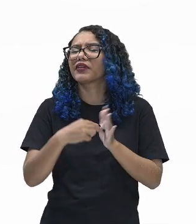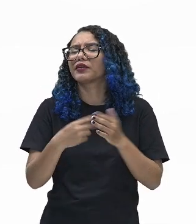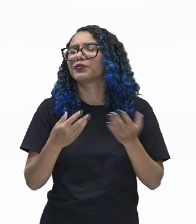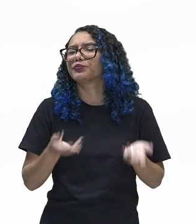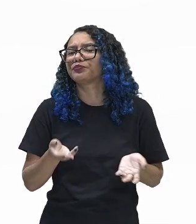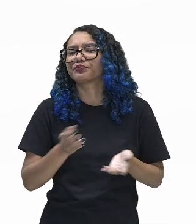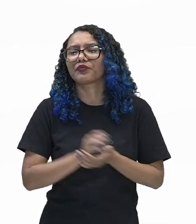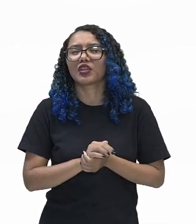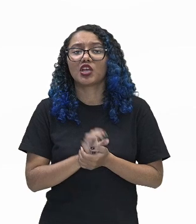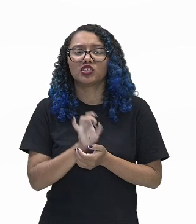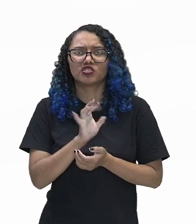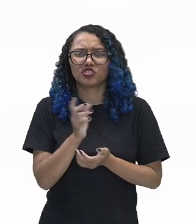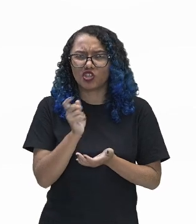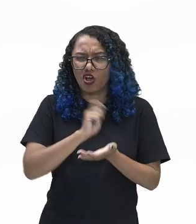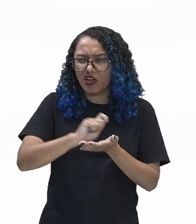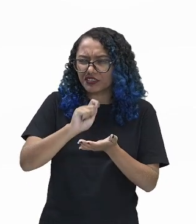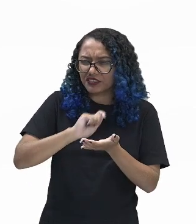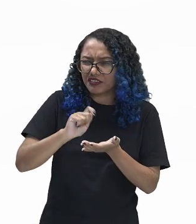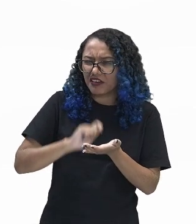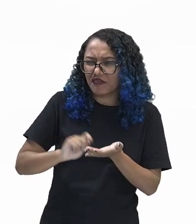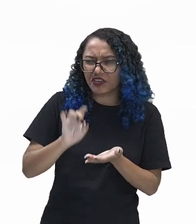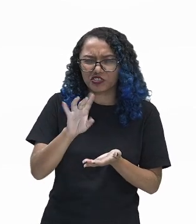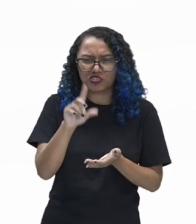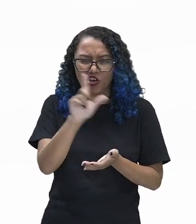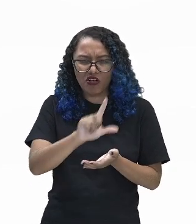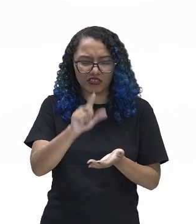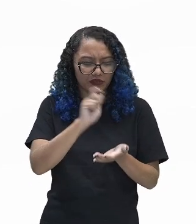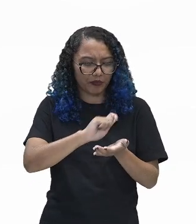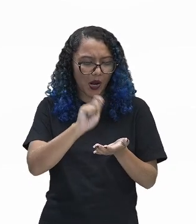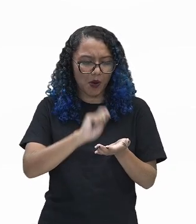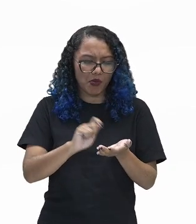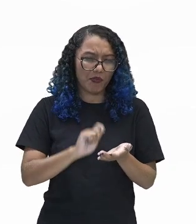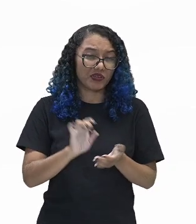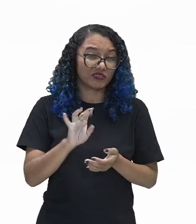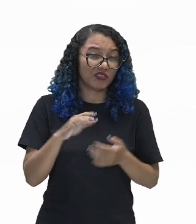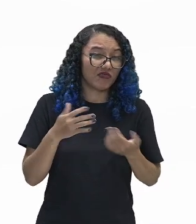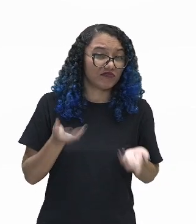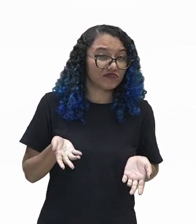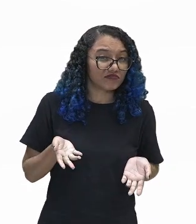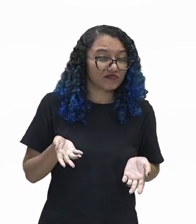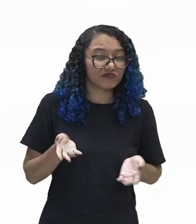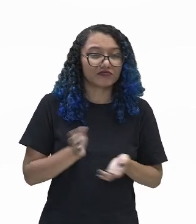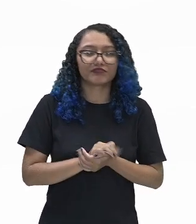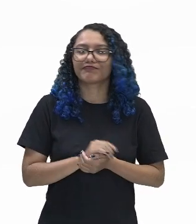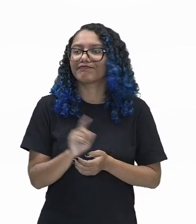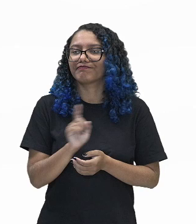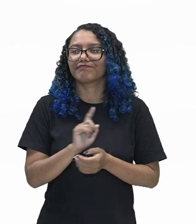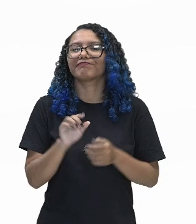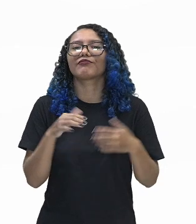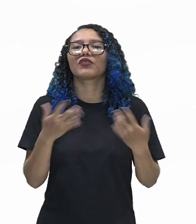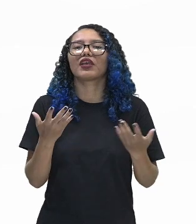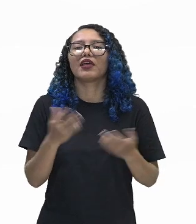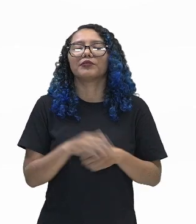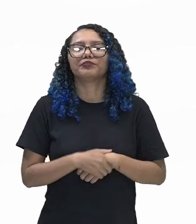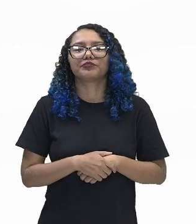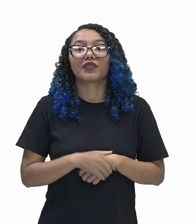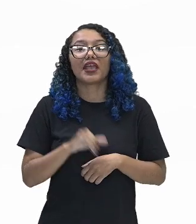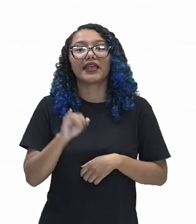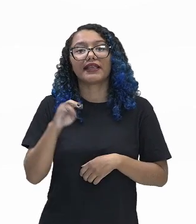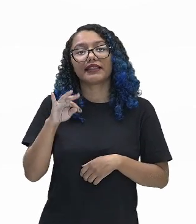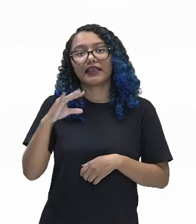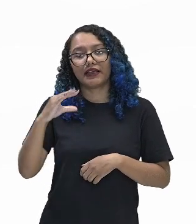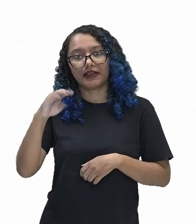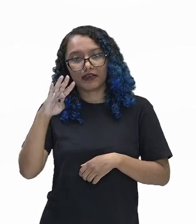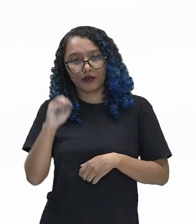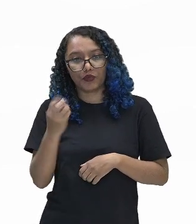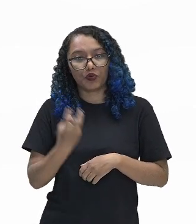só um processo de escrita. Eu vou já aprofundar essa ideia aí. É um intercâmbio cultural desde o suporte de